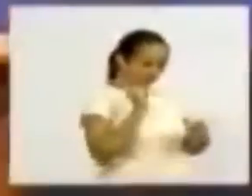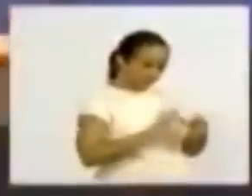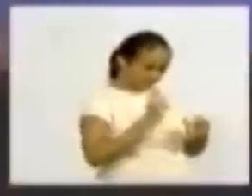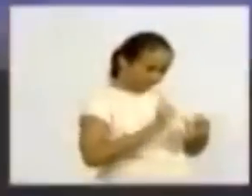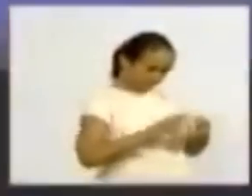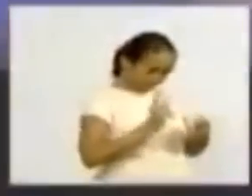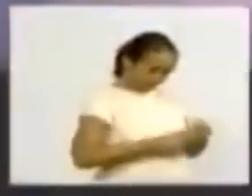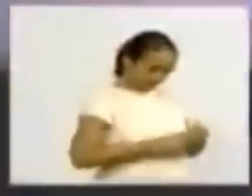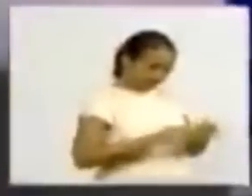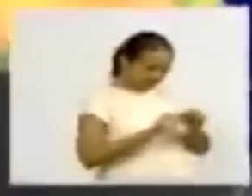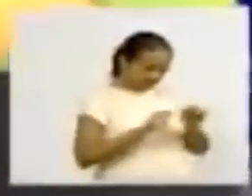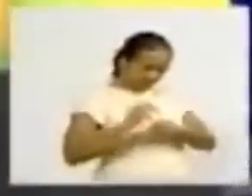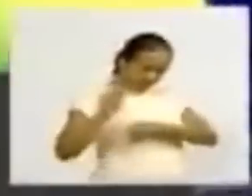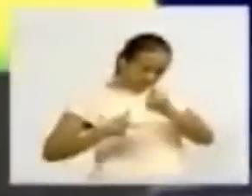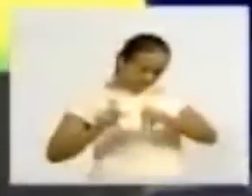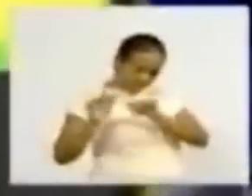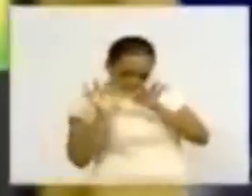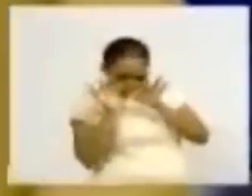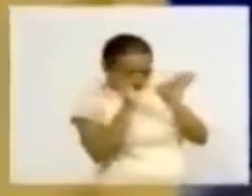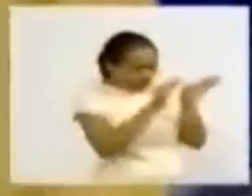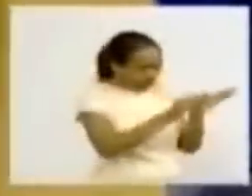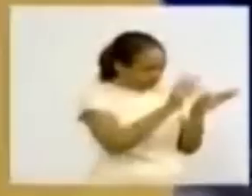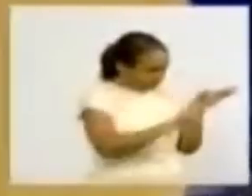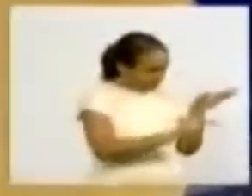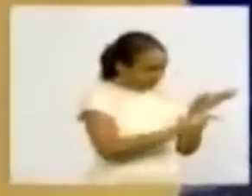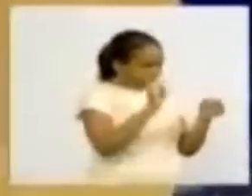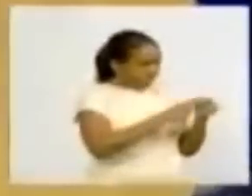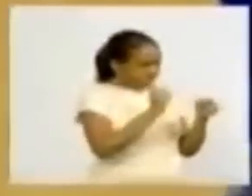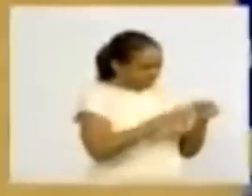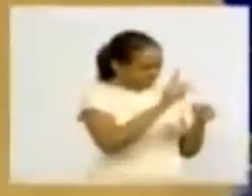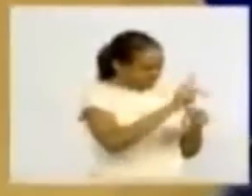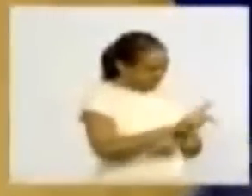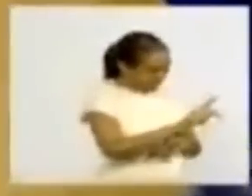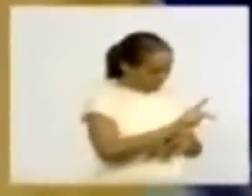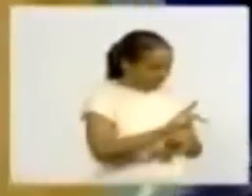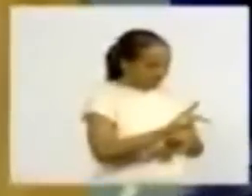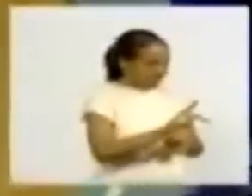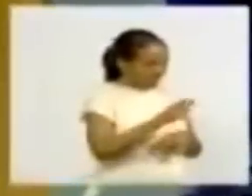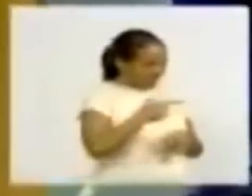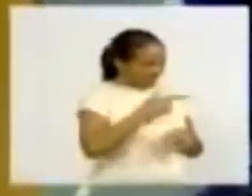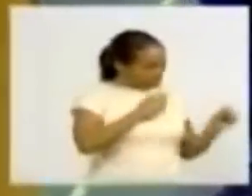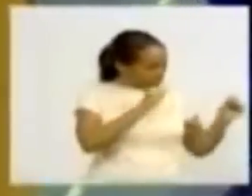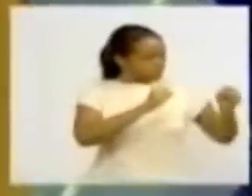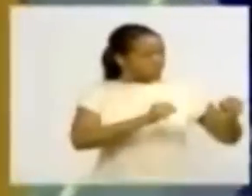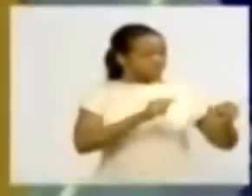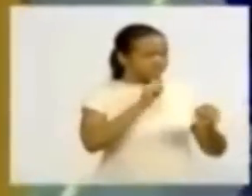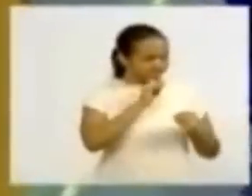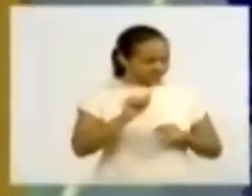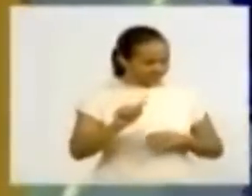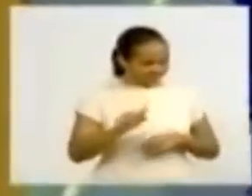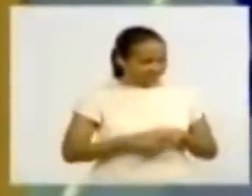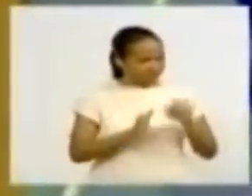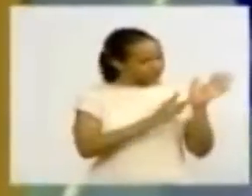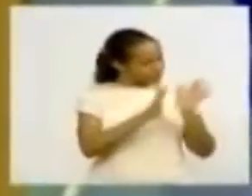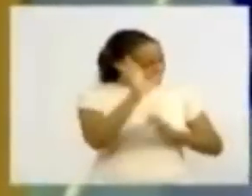Porque o que faz o povo prestar atenção nos padres é porque os padres têm essa bonita autoridade de dizer a eles